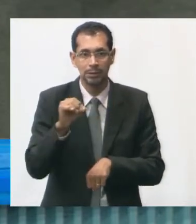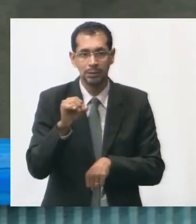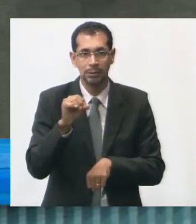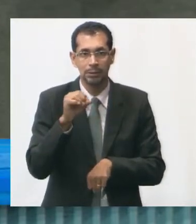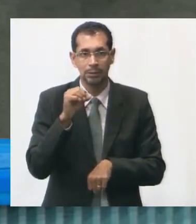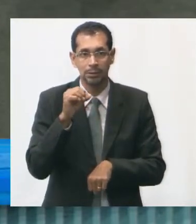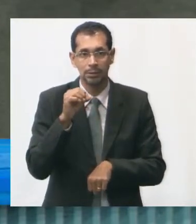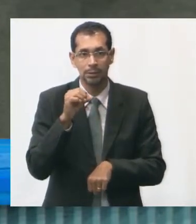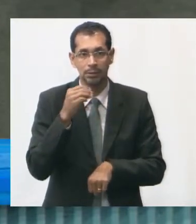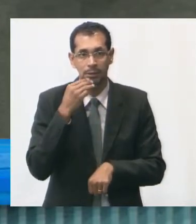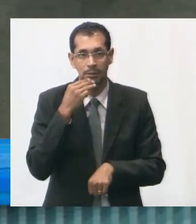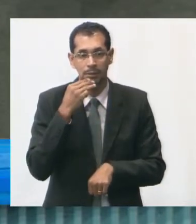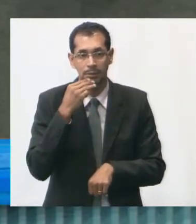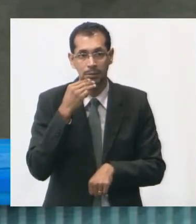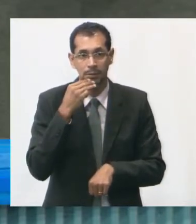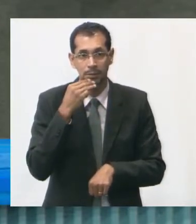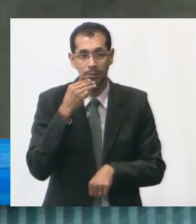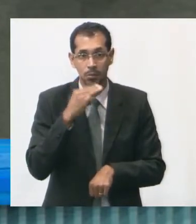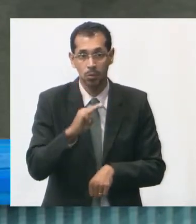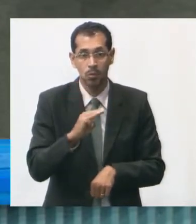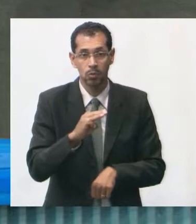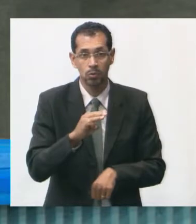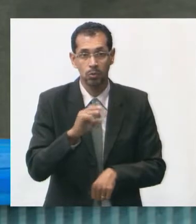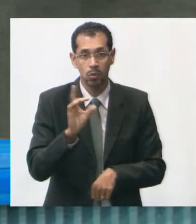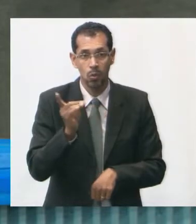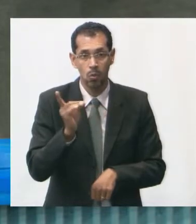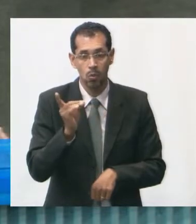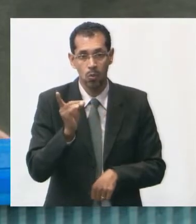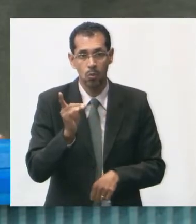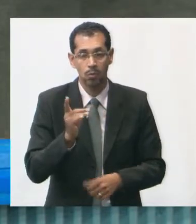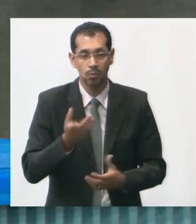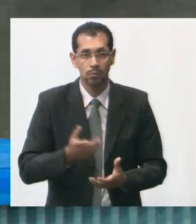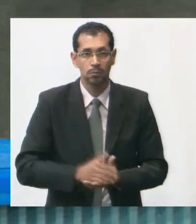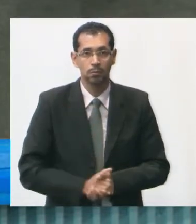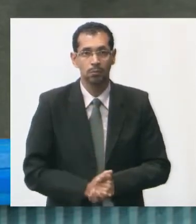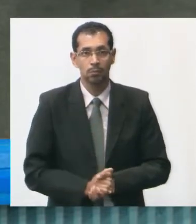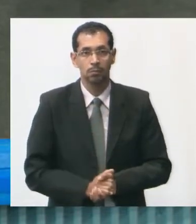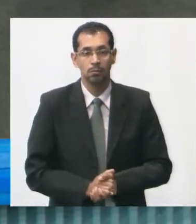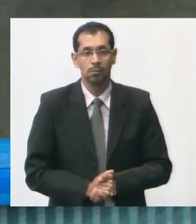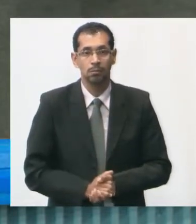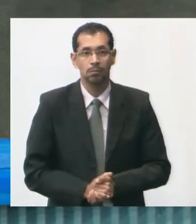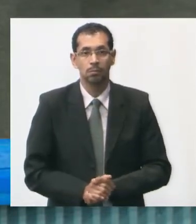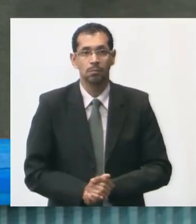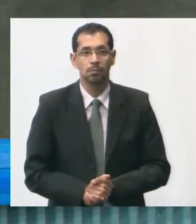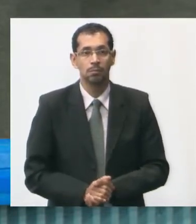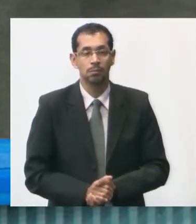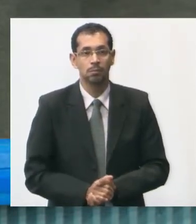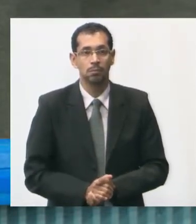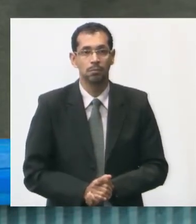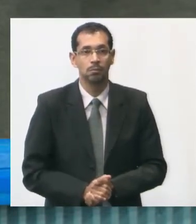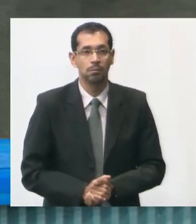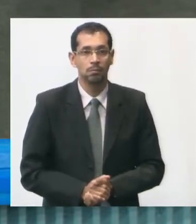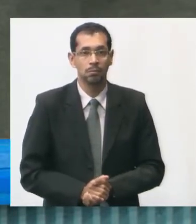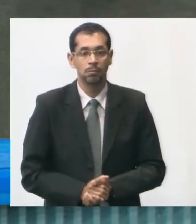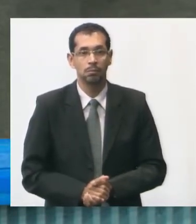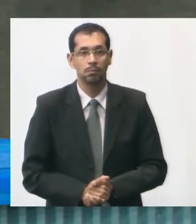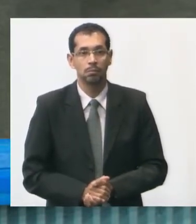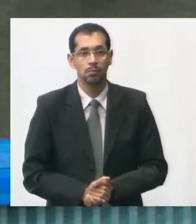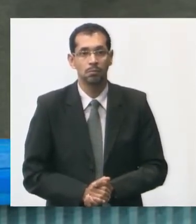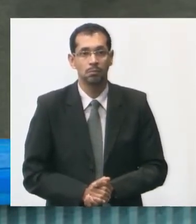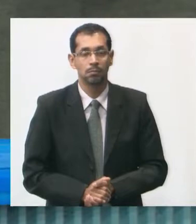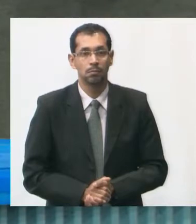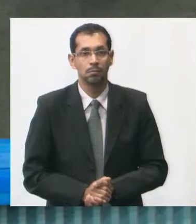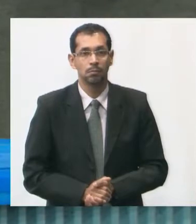de investimento. 100 milhões de dólares. Então, eu gostaria somente de mandar